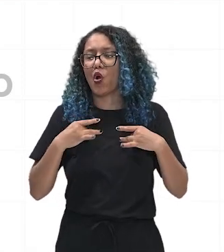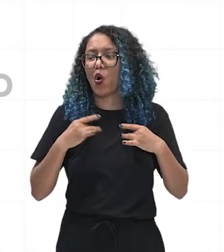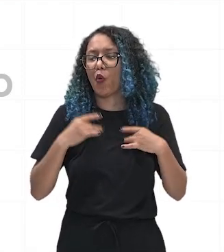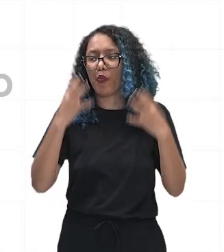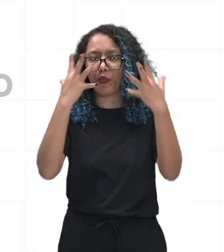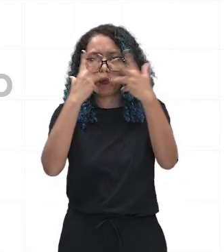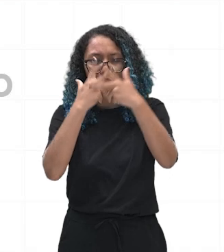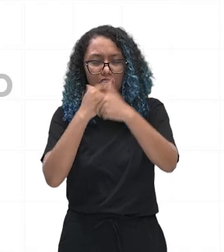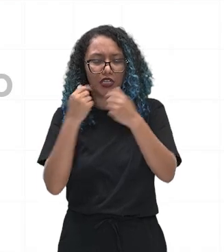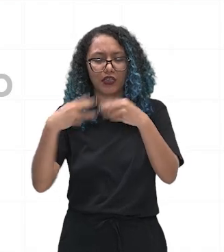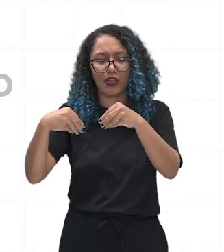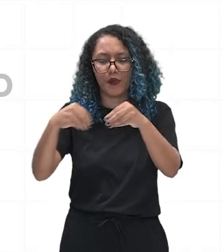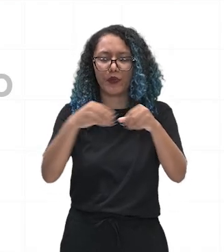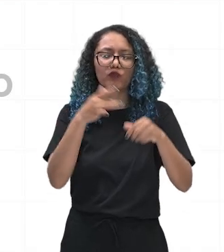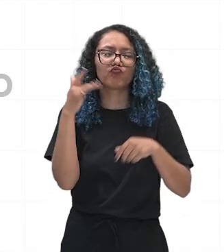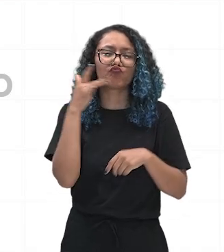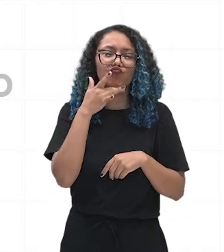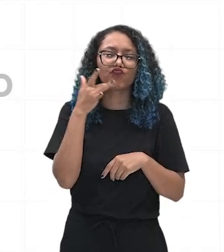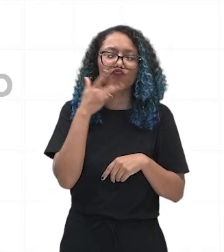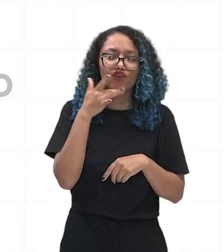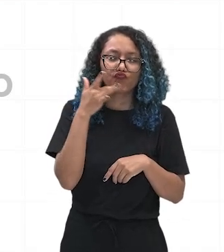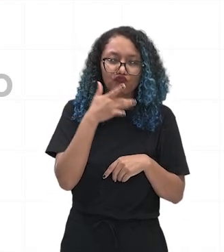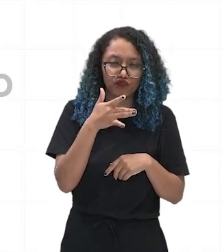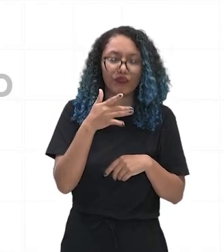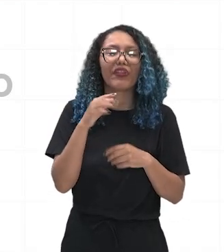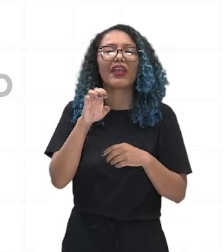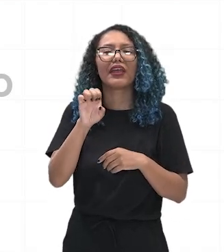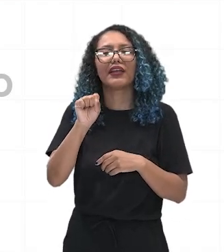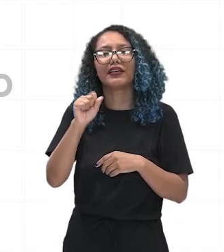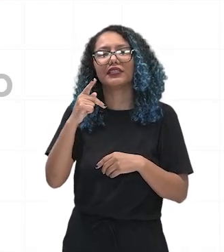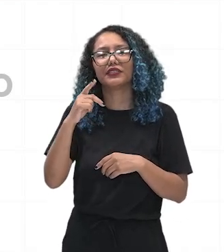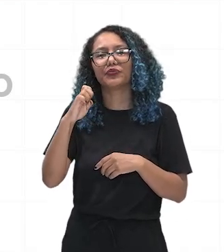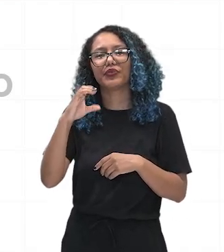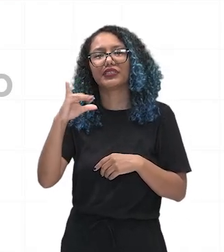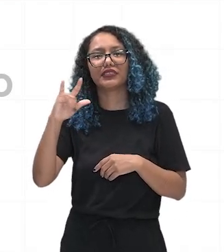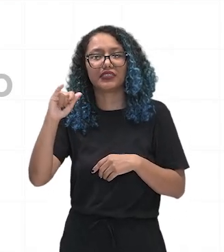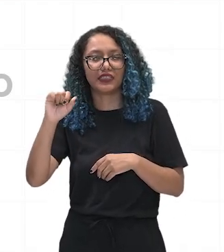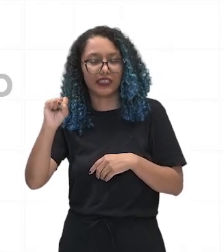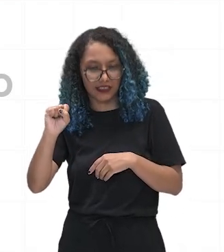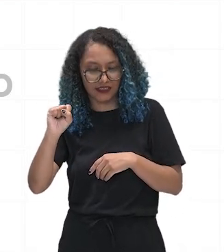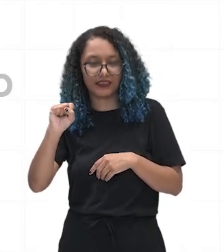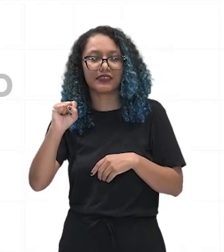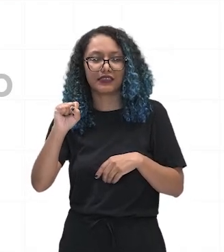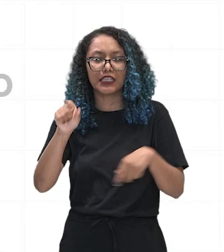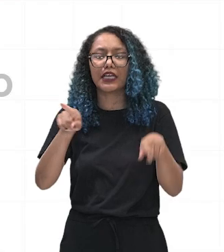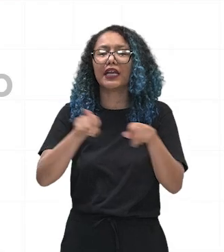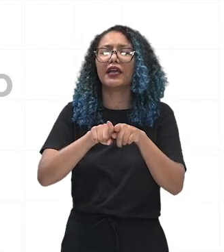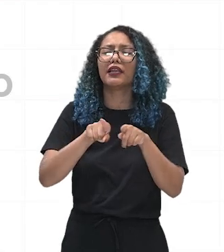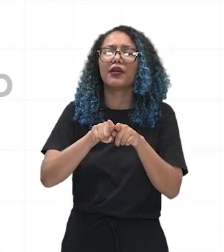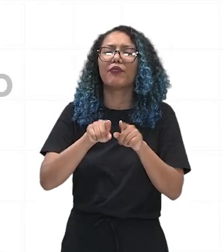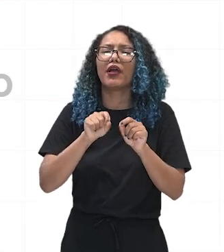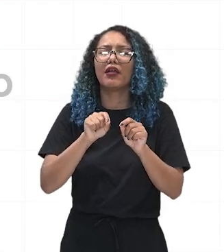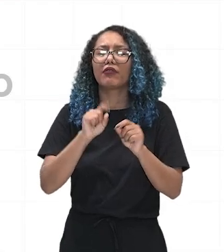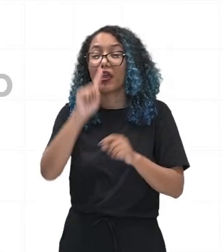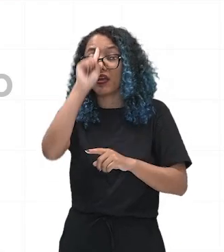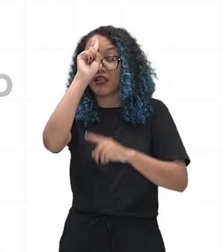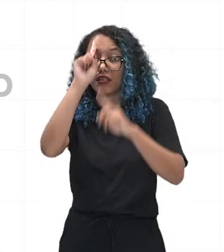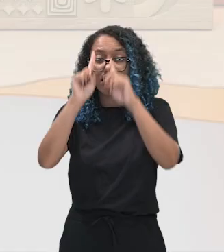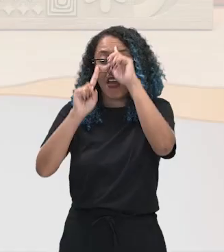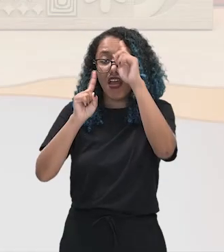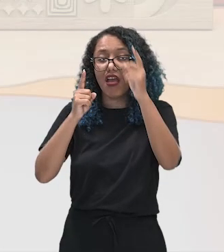temperos saborosos, né, que eram as especiarias que o professor tanto fala, e até mesmo, turminha, ideias